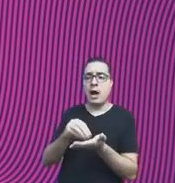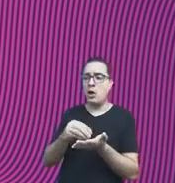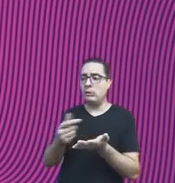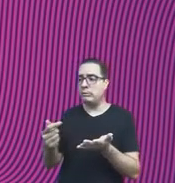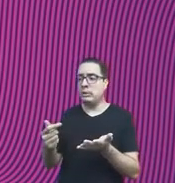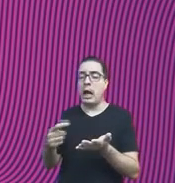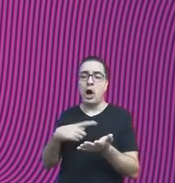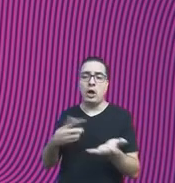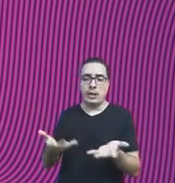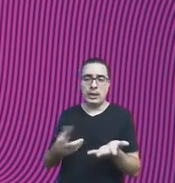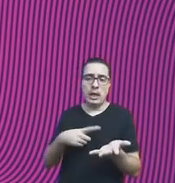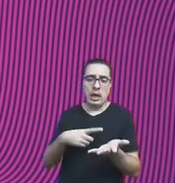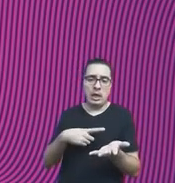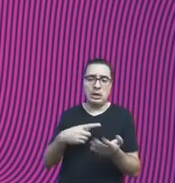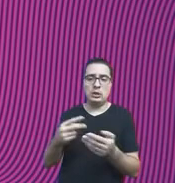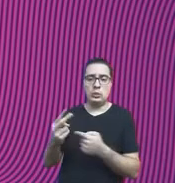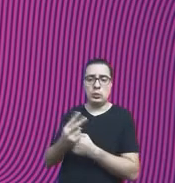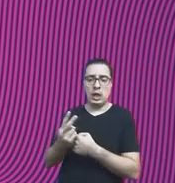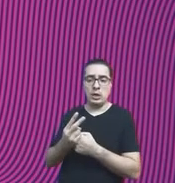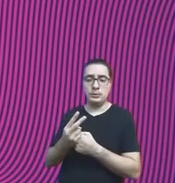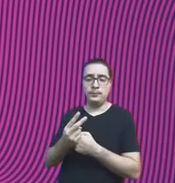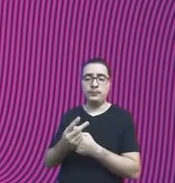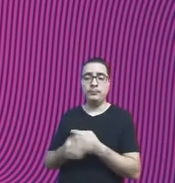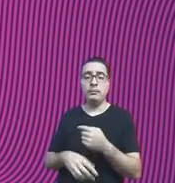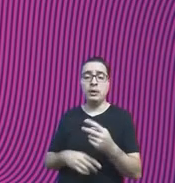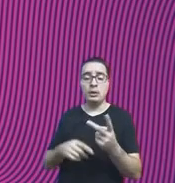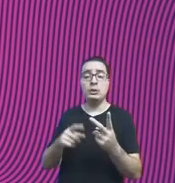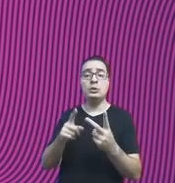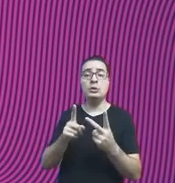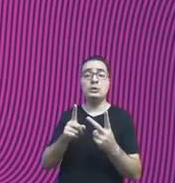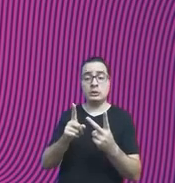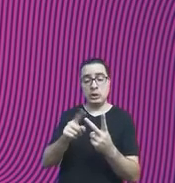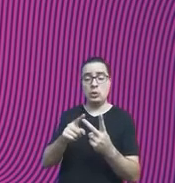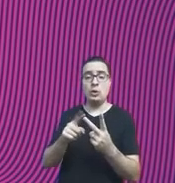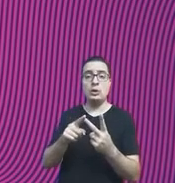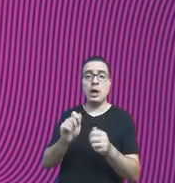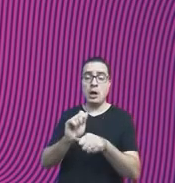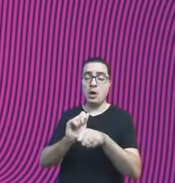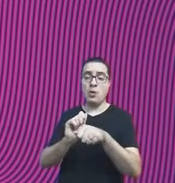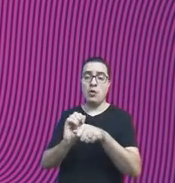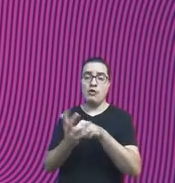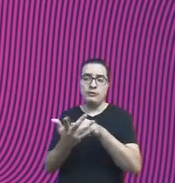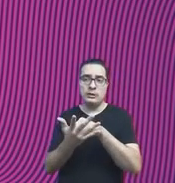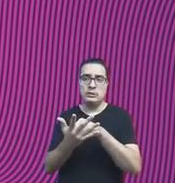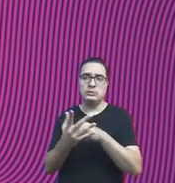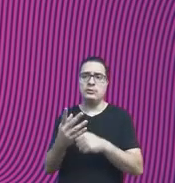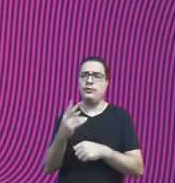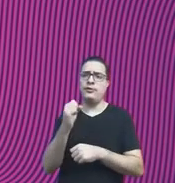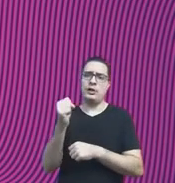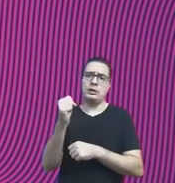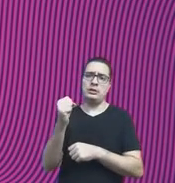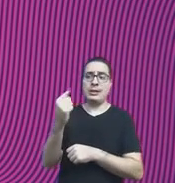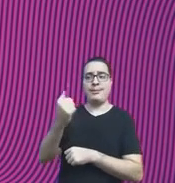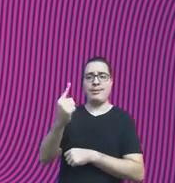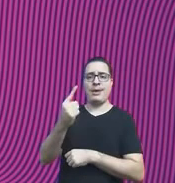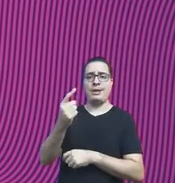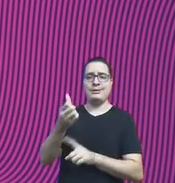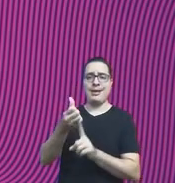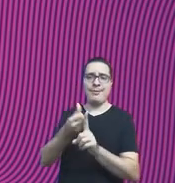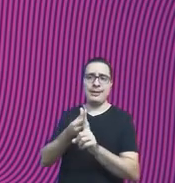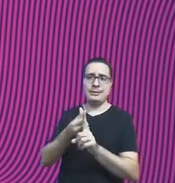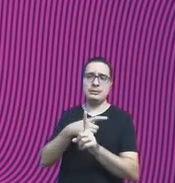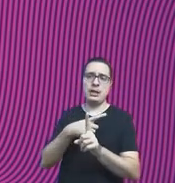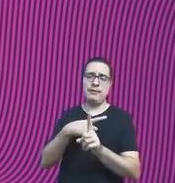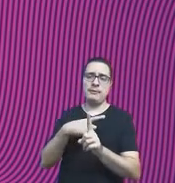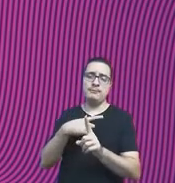efetiva, e a questão do Covid, que ainda permaneceu muito forte, principalmente no primeiro semestre. Então, isso obviamente impactou,